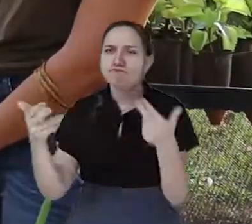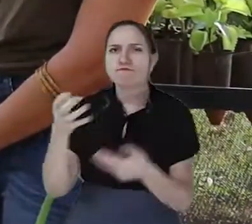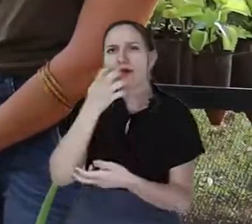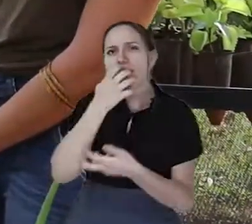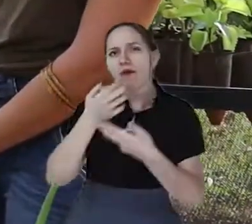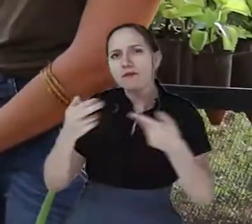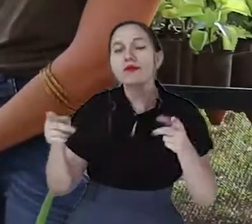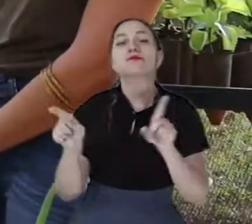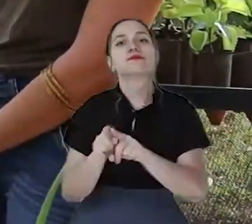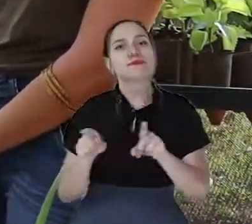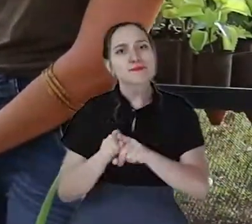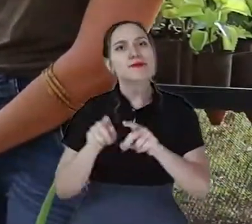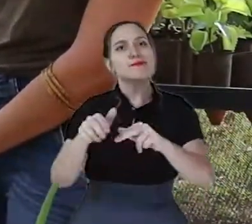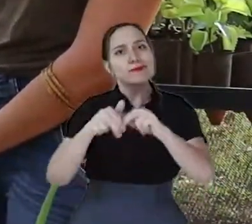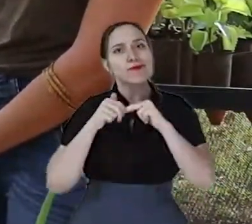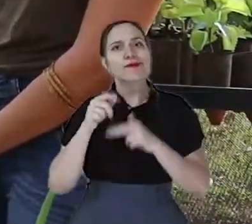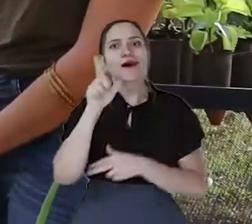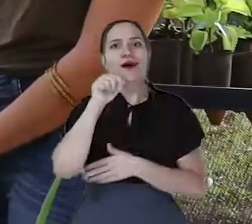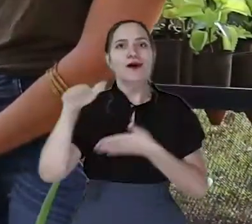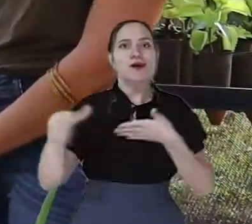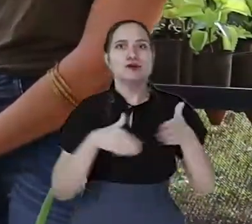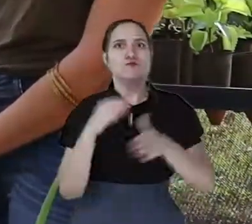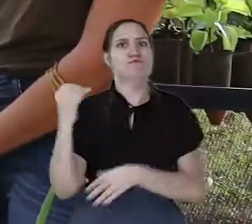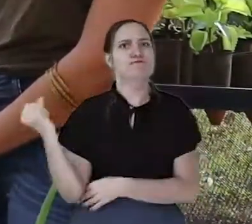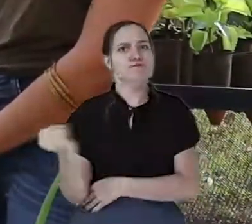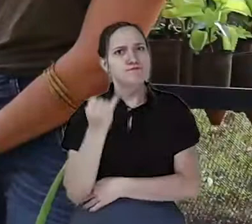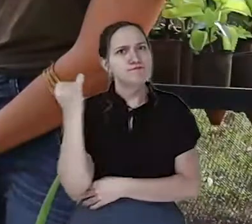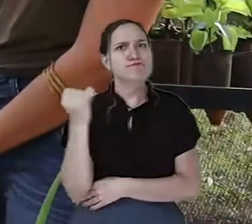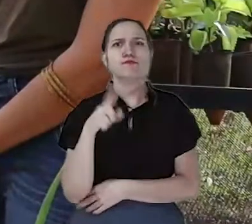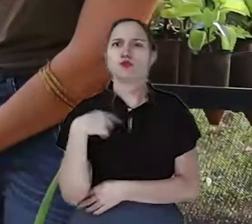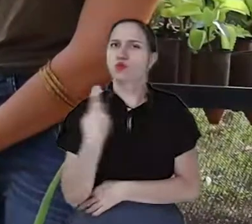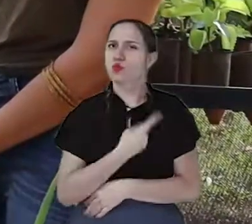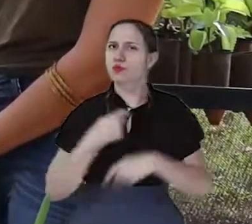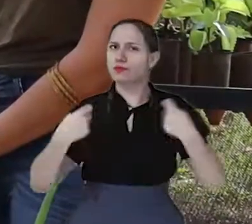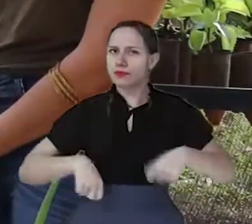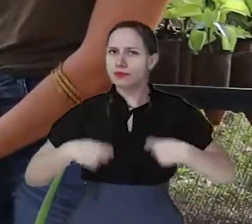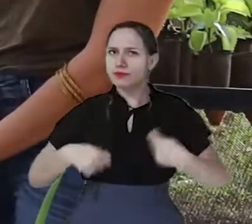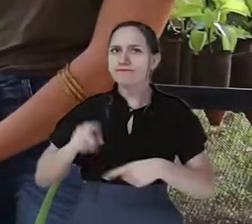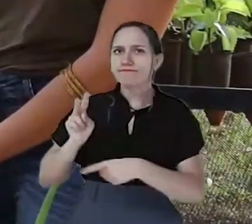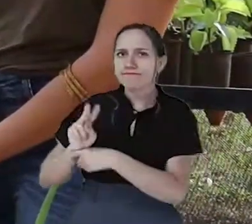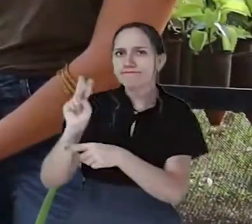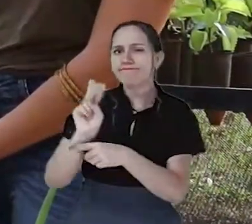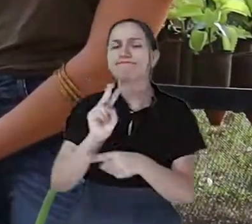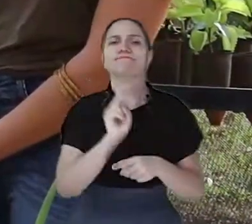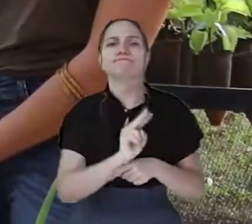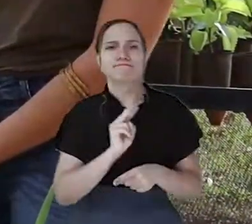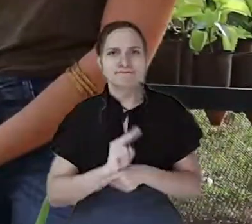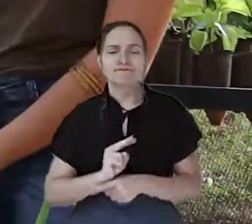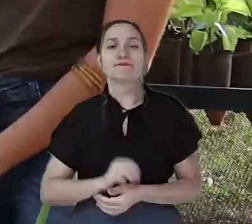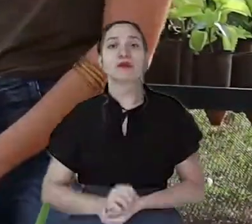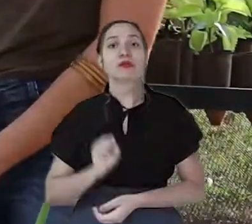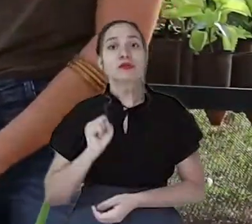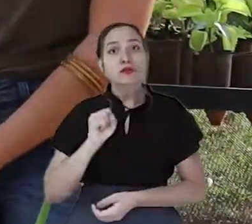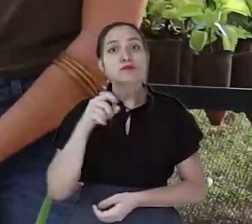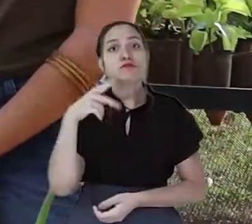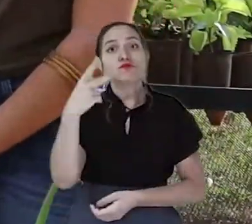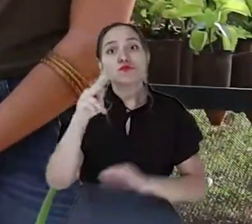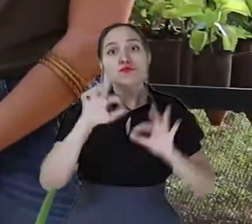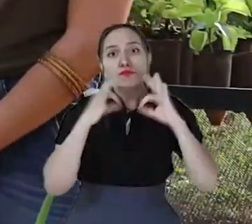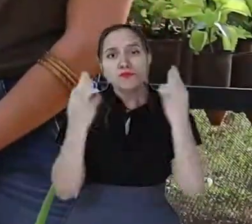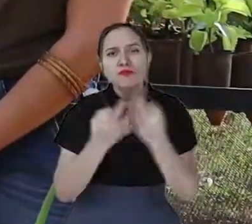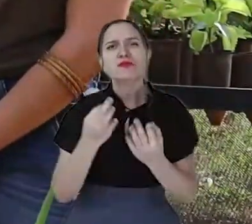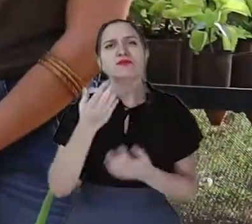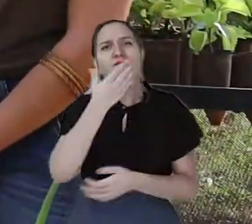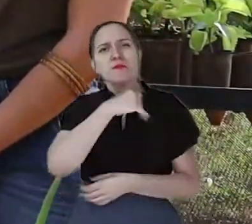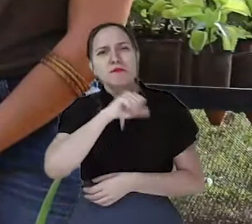devemos preservar, que nós devemos sempre, né, aqueles que os pais têm propriedade rural, né, os tios, tem que